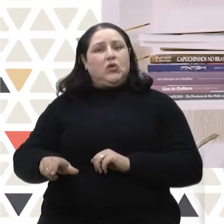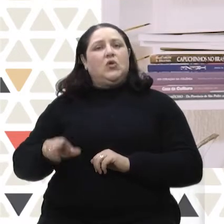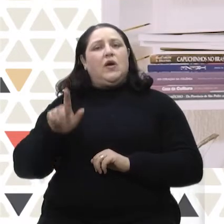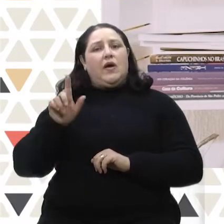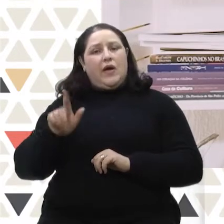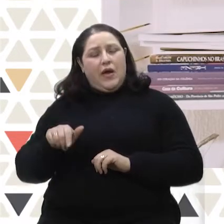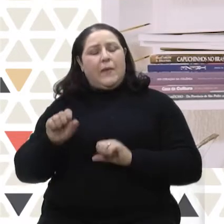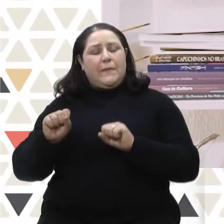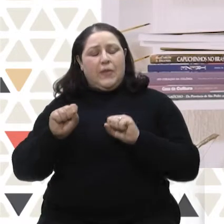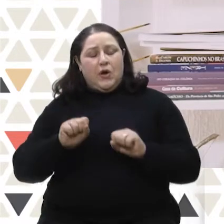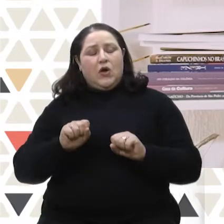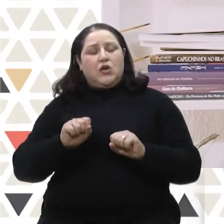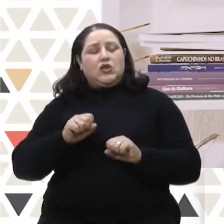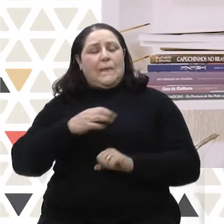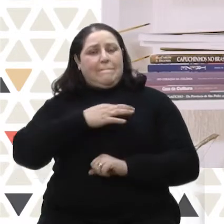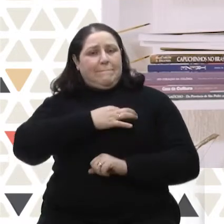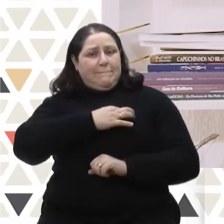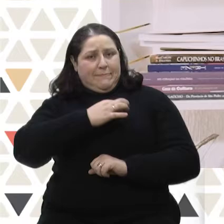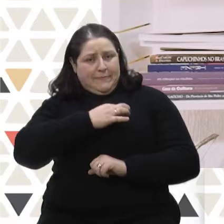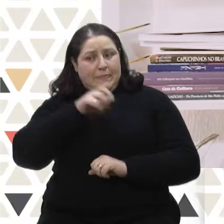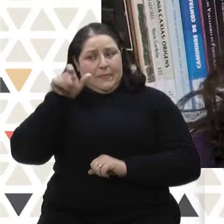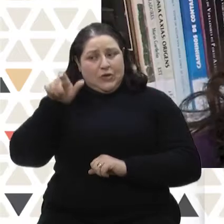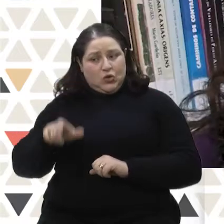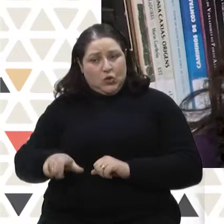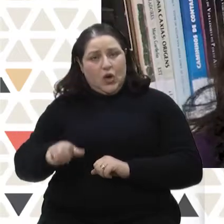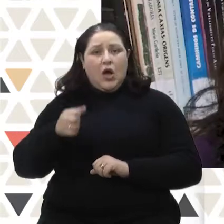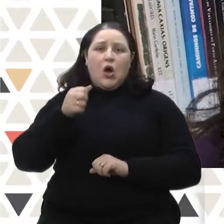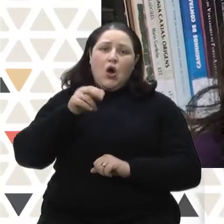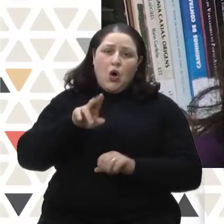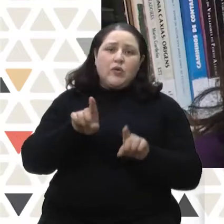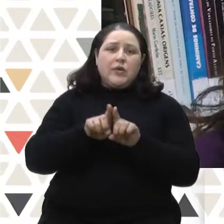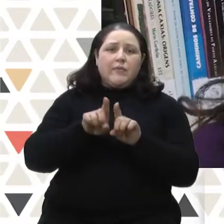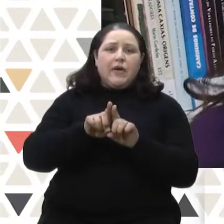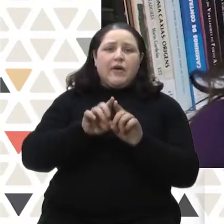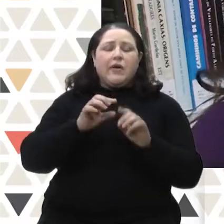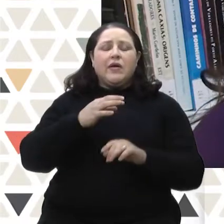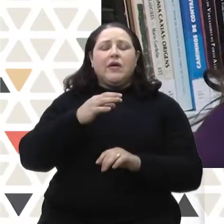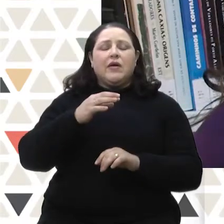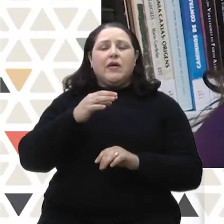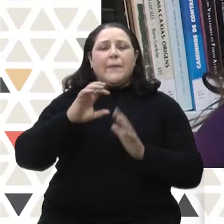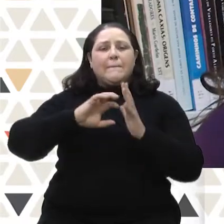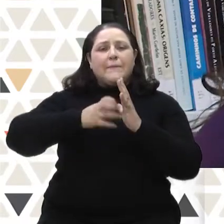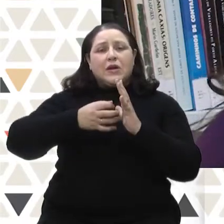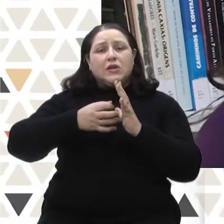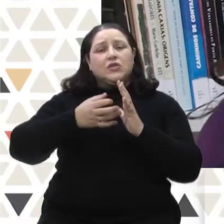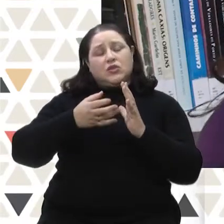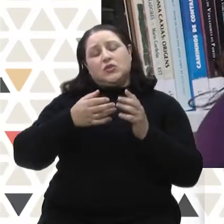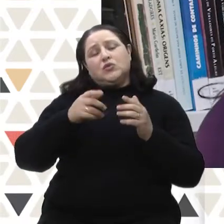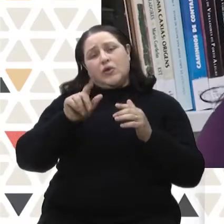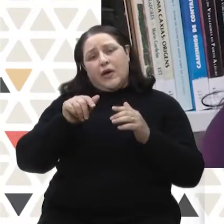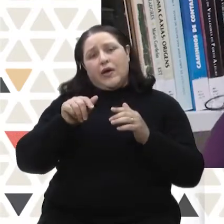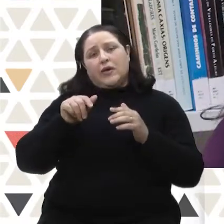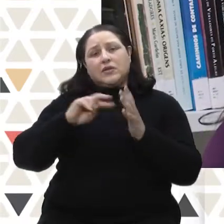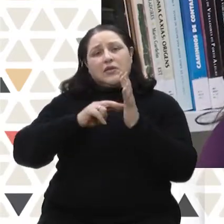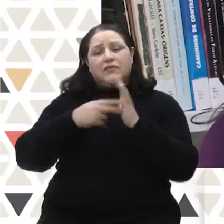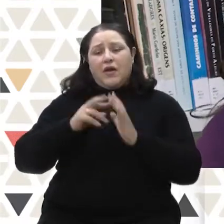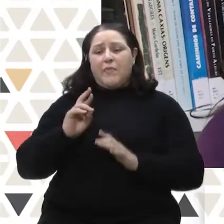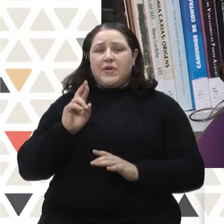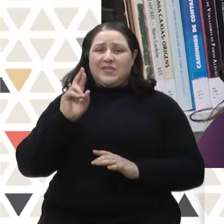esse representante, ele pode ser tanto o candidato, a pessoa física, e o seu representante, um